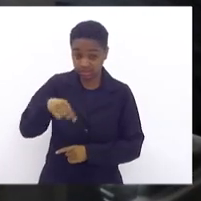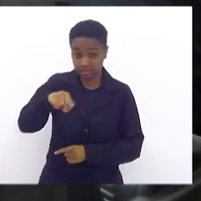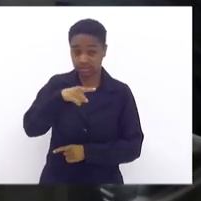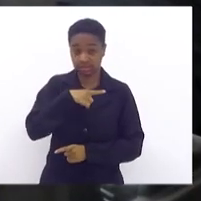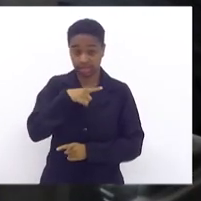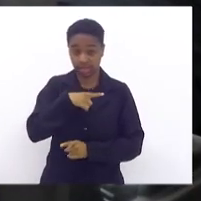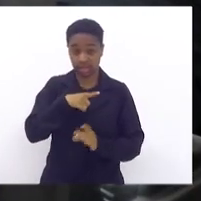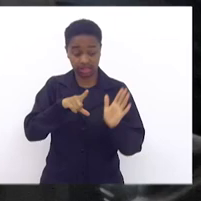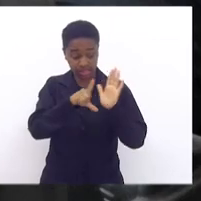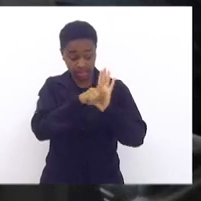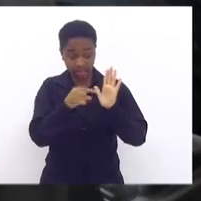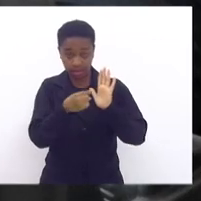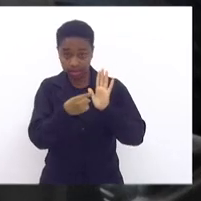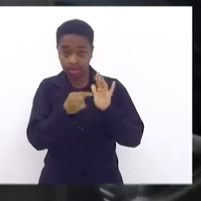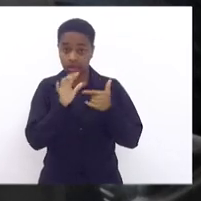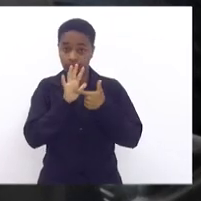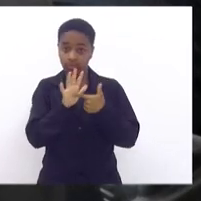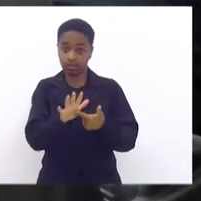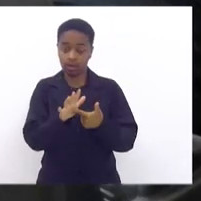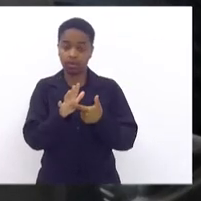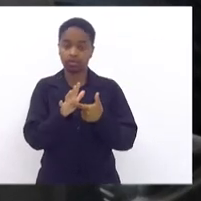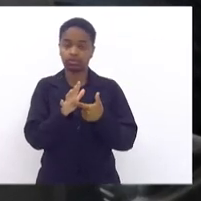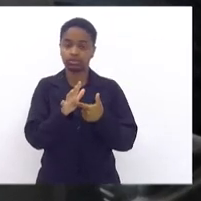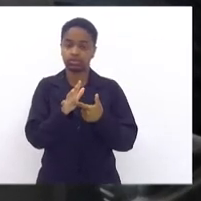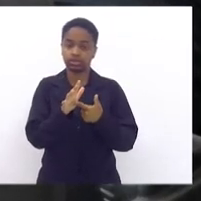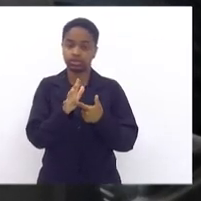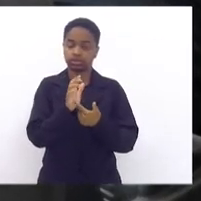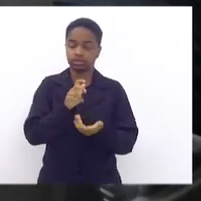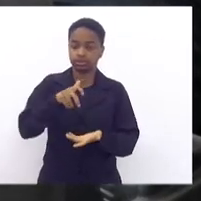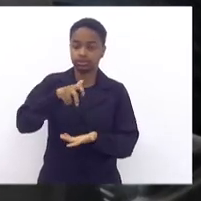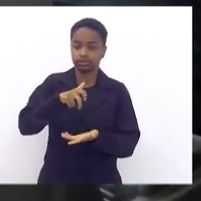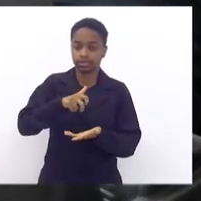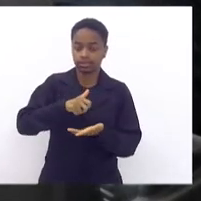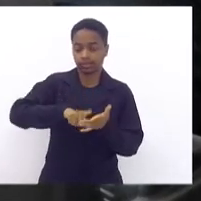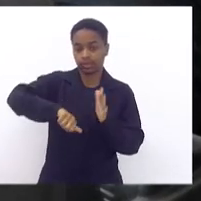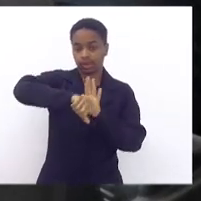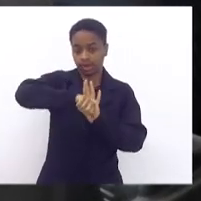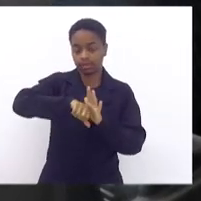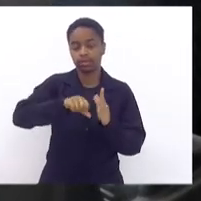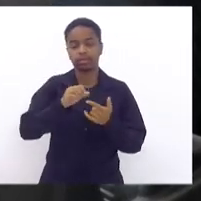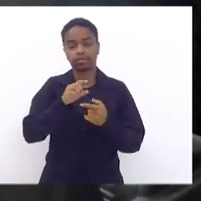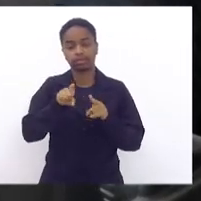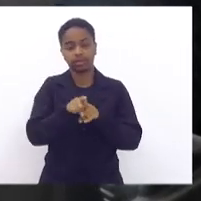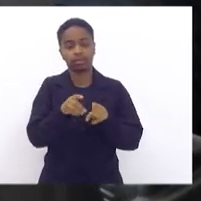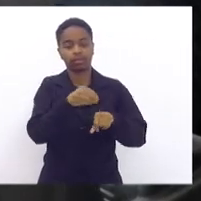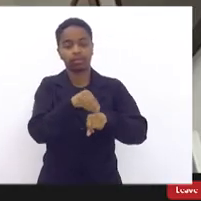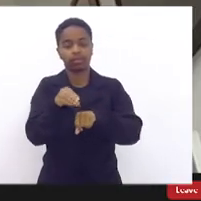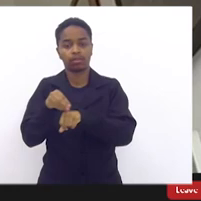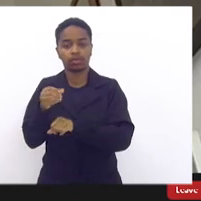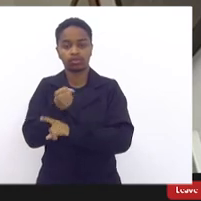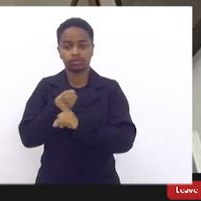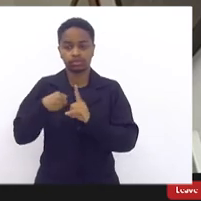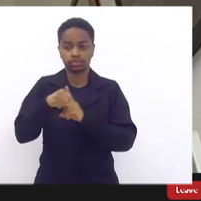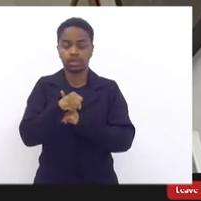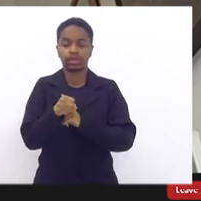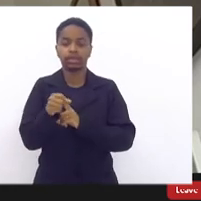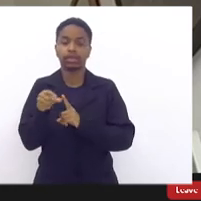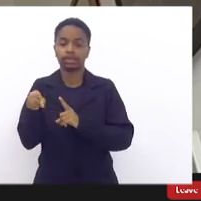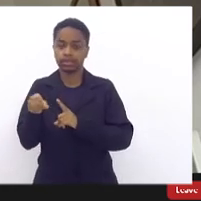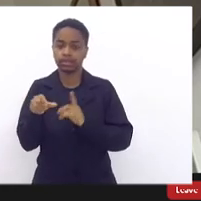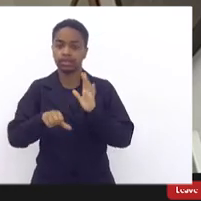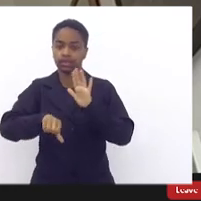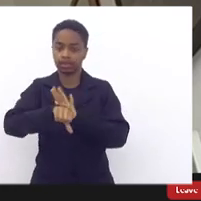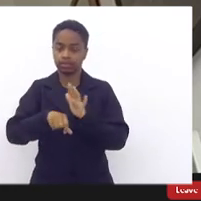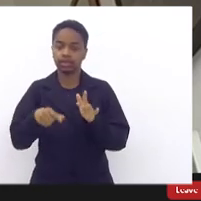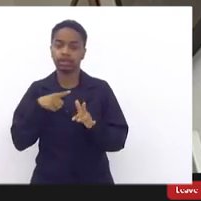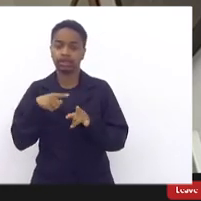penal específico, você passa também para a sociedade a importância de que esse crime terá, sim, um processo